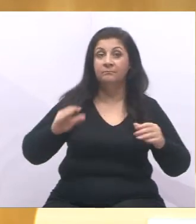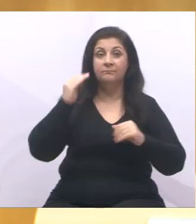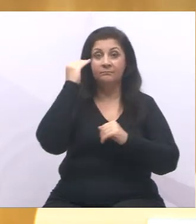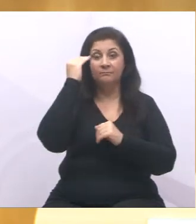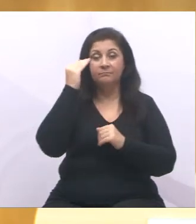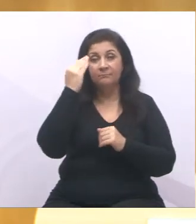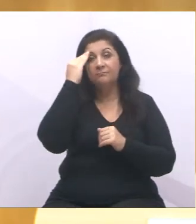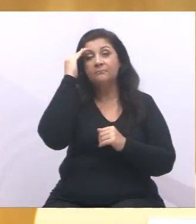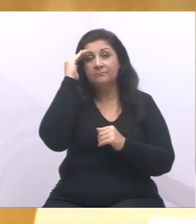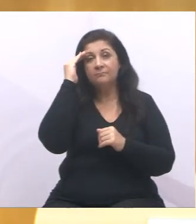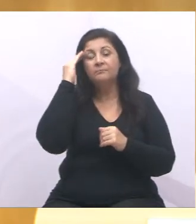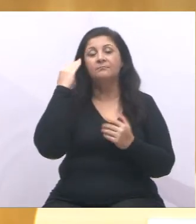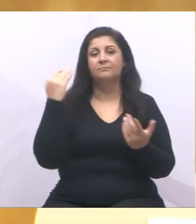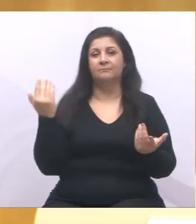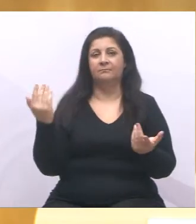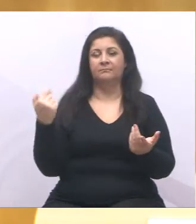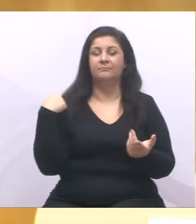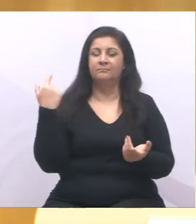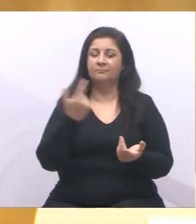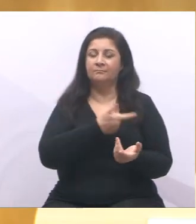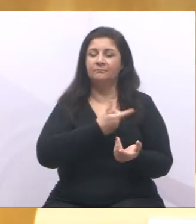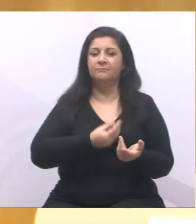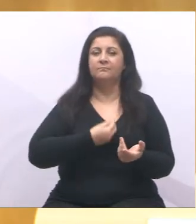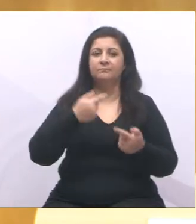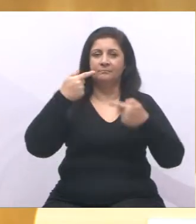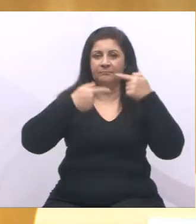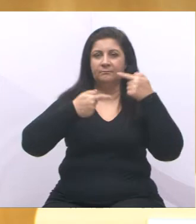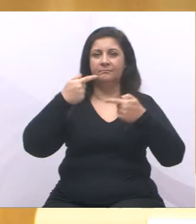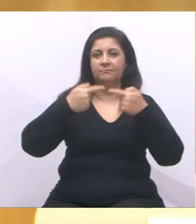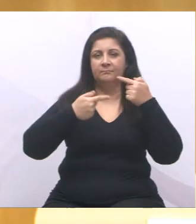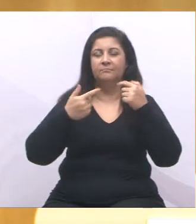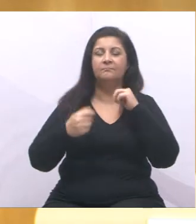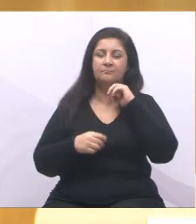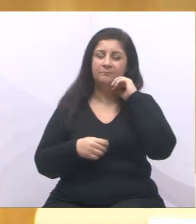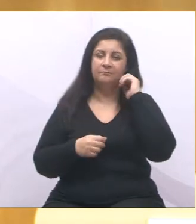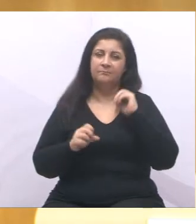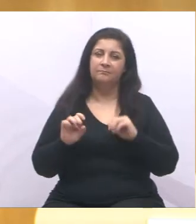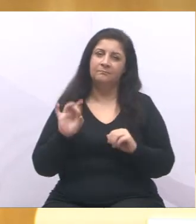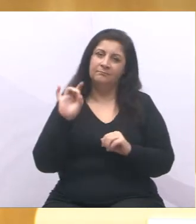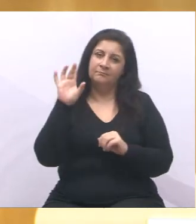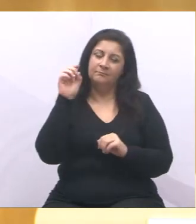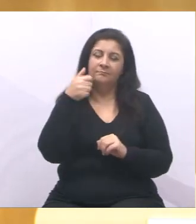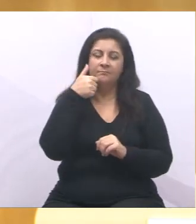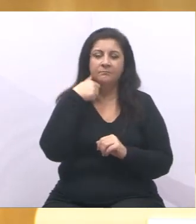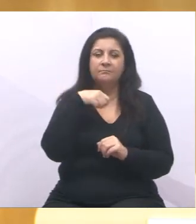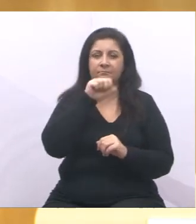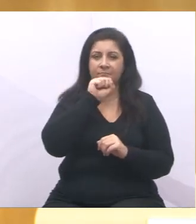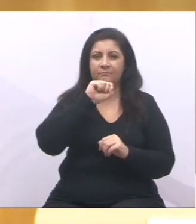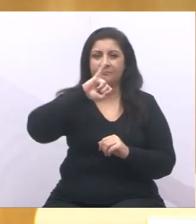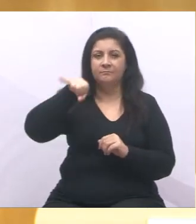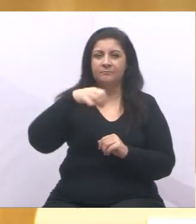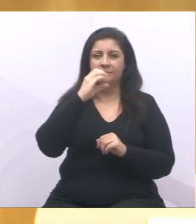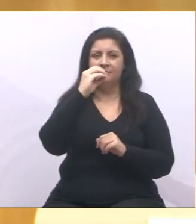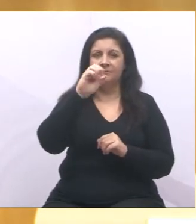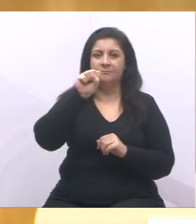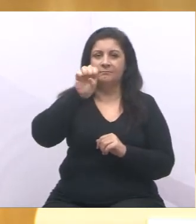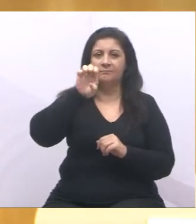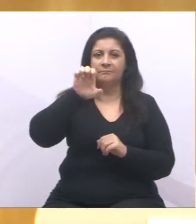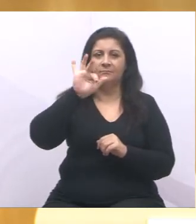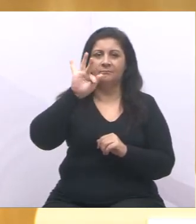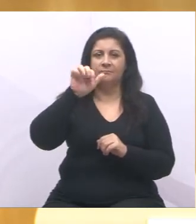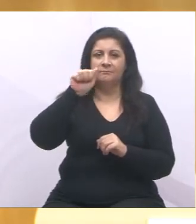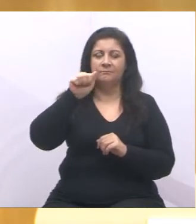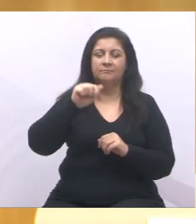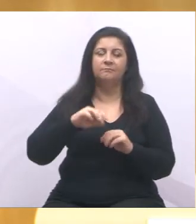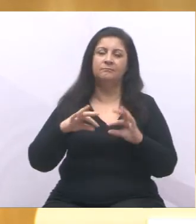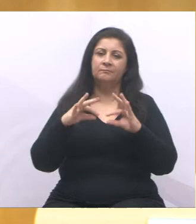entender a nossa vida política, em especial na figura de minha mãe, Dona Josefa Maria de Santana, e em todos os